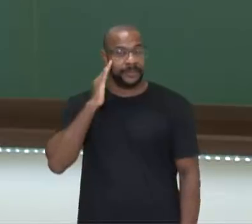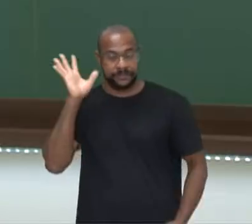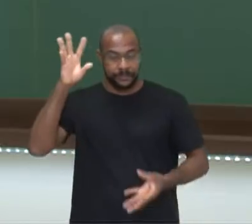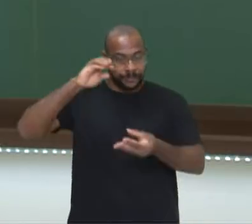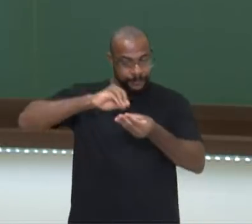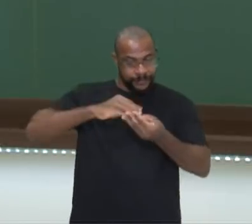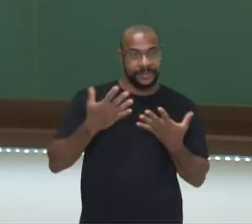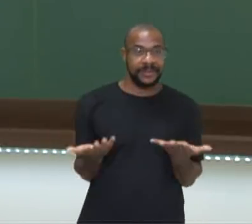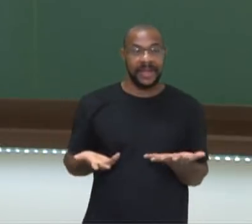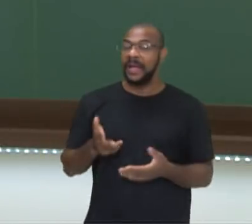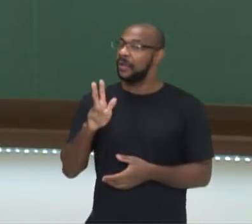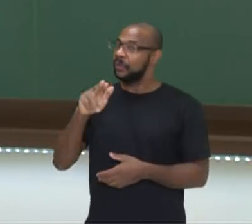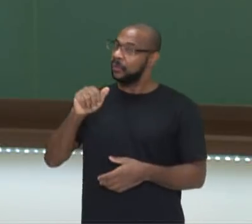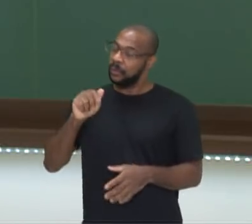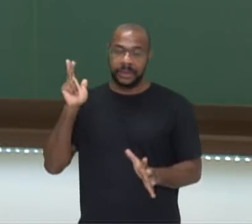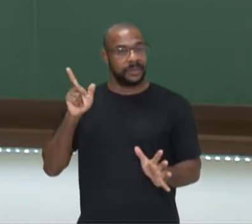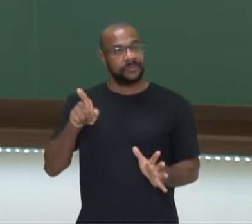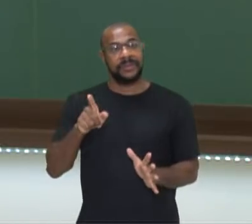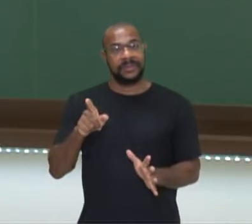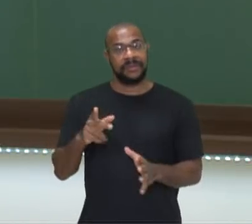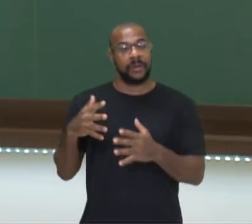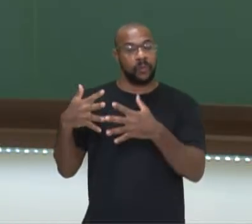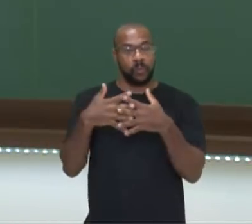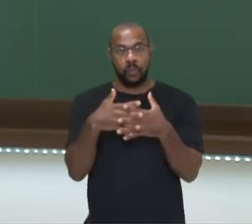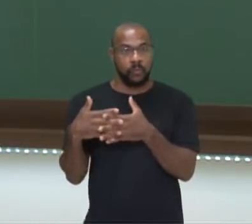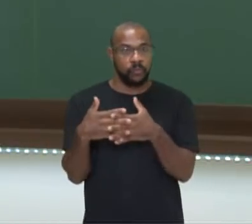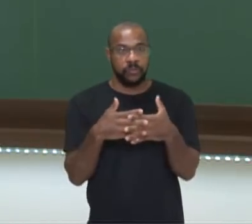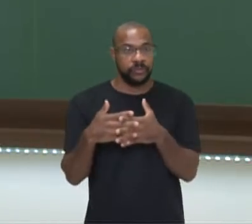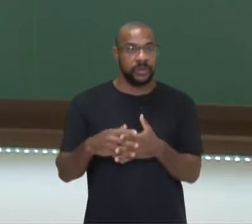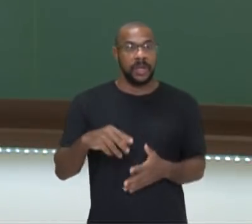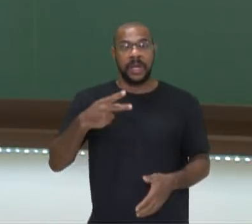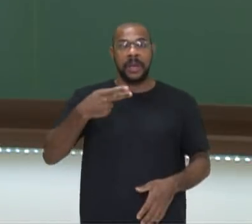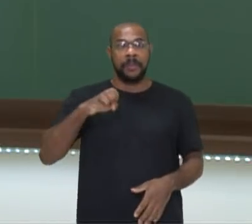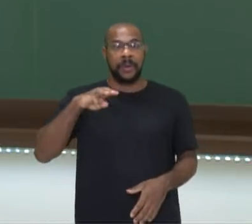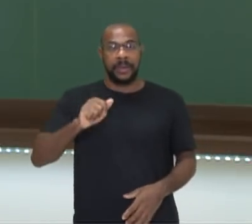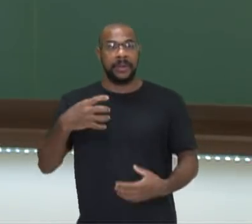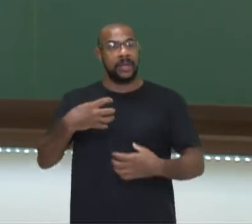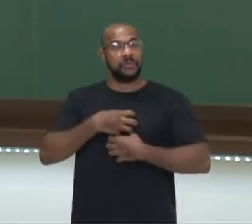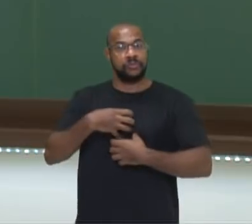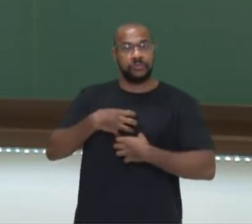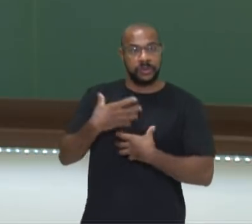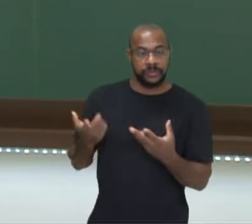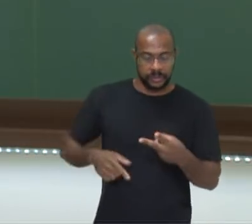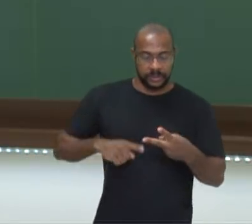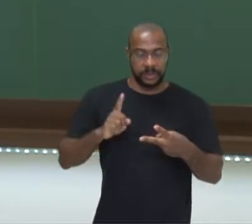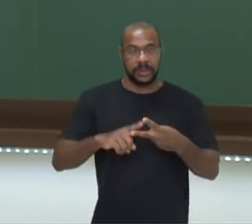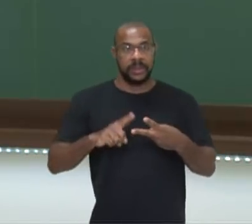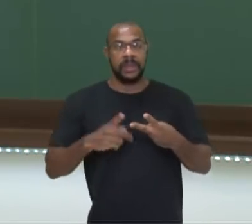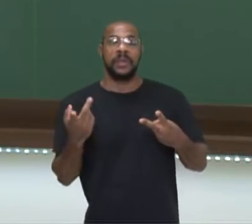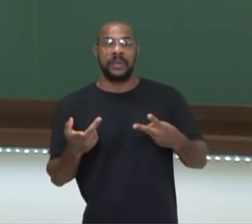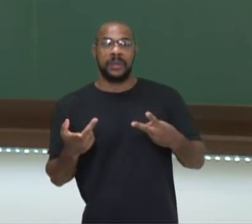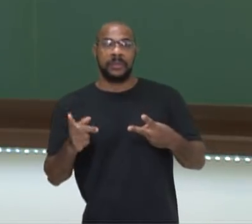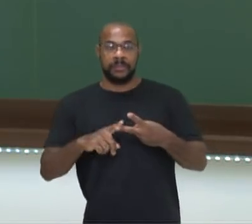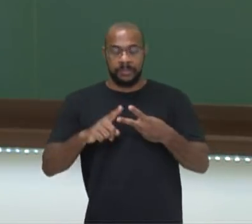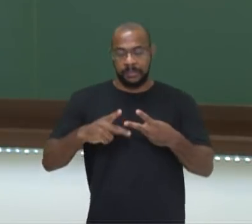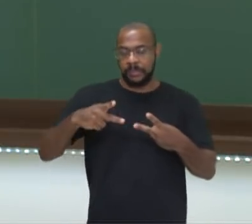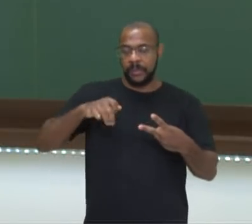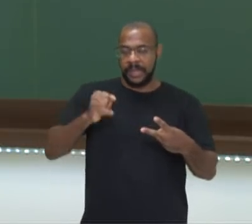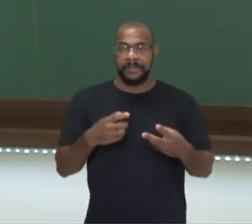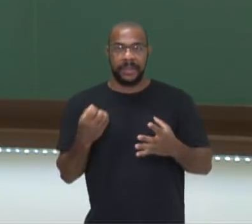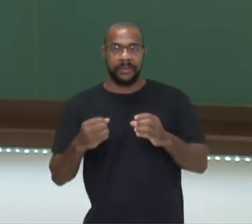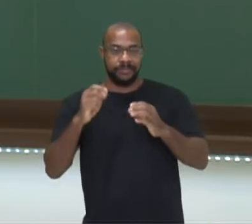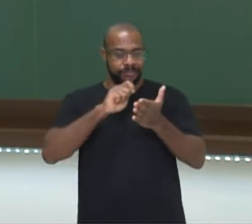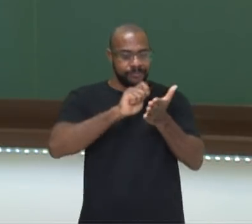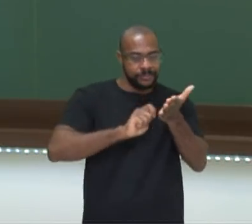E daí nunca mais agora a gente vai confundir isso. Poema é a forma, poesia é o lirismo, o